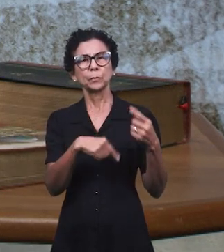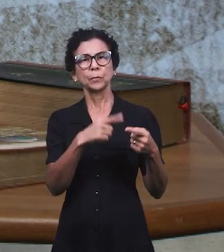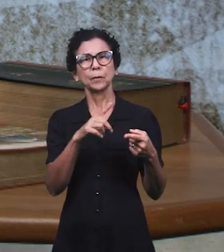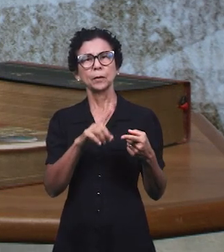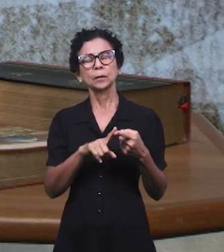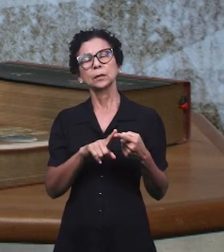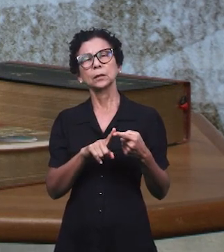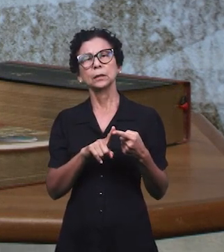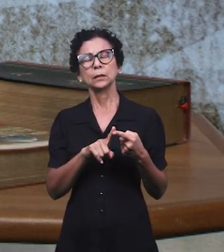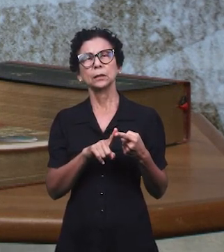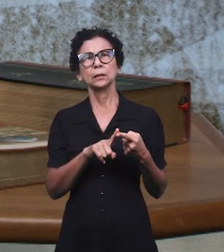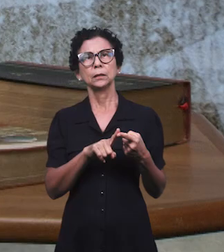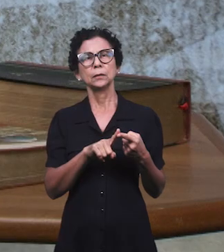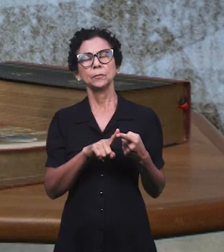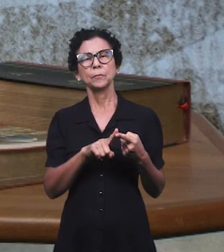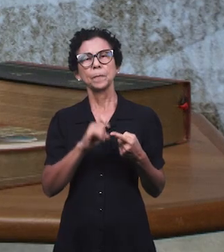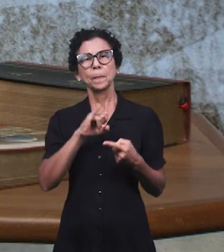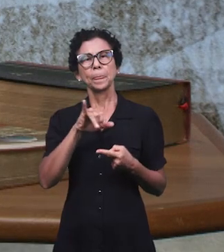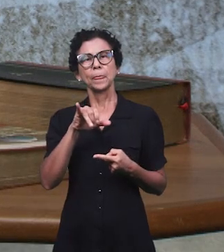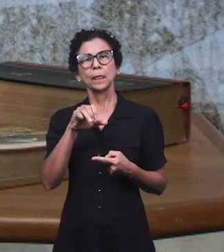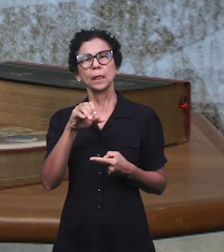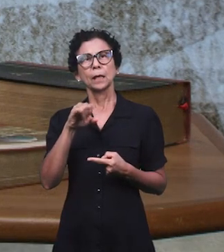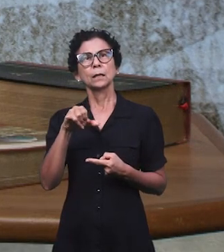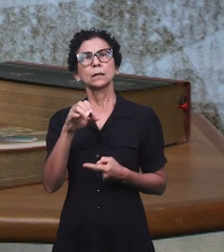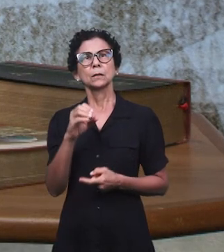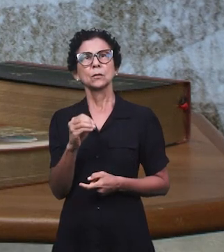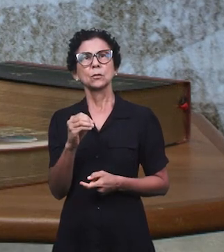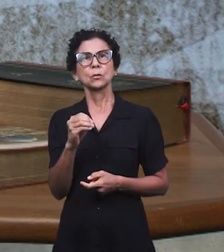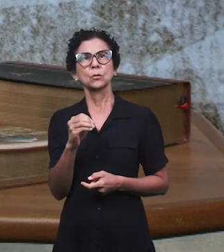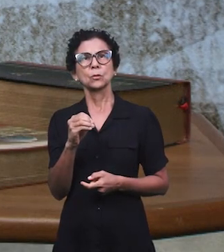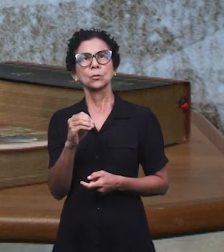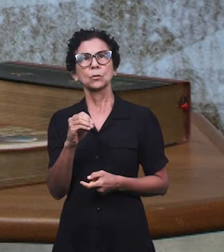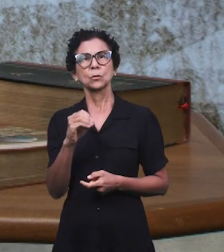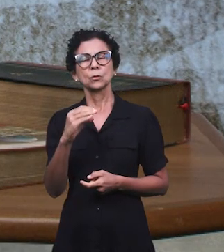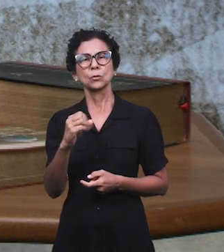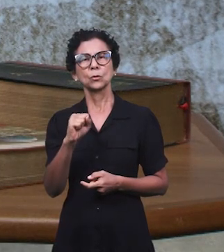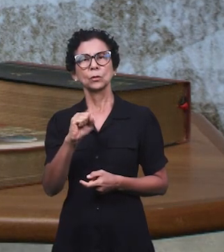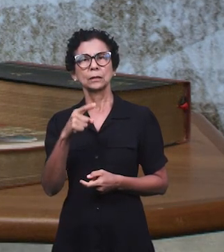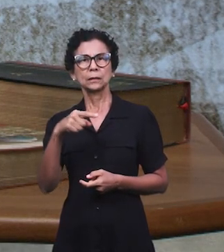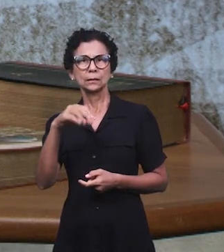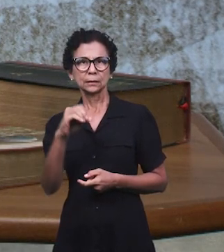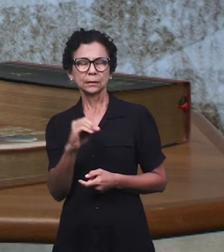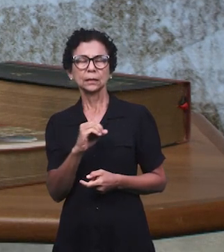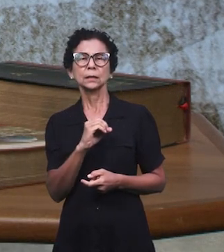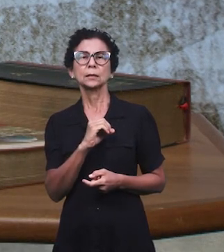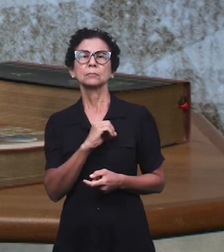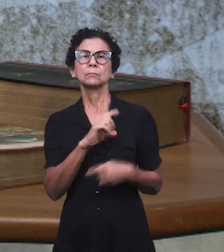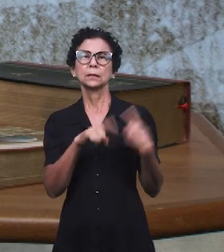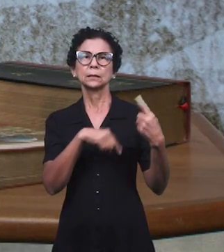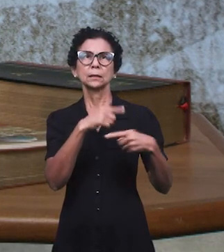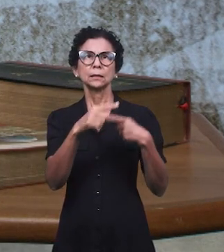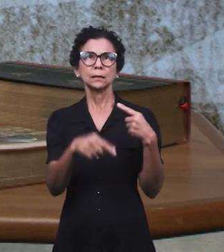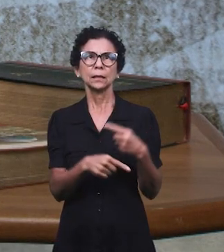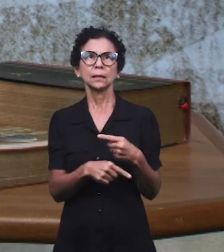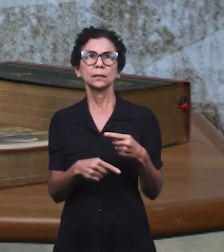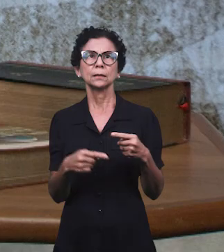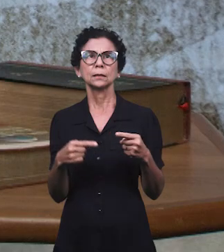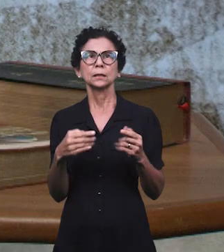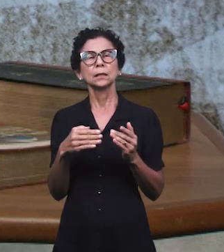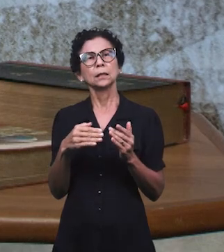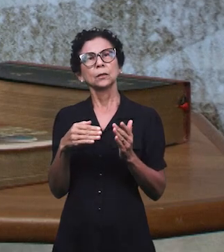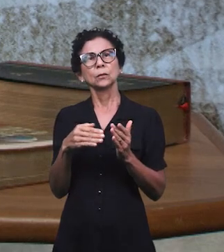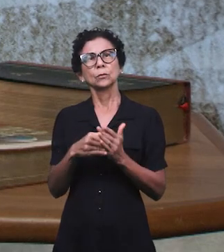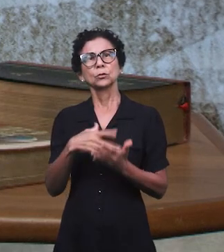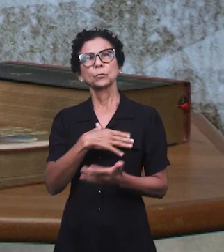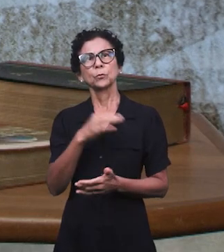Dedã, e os filhos de Dedã foram Assurim, e Letuzim, e Leumim. E os filhos